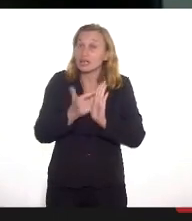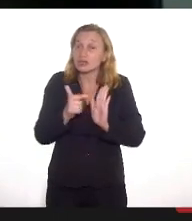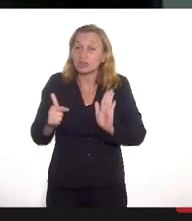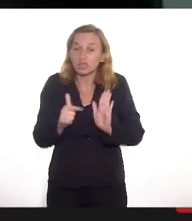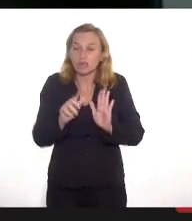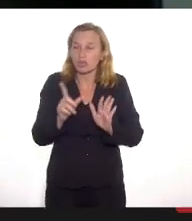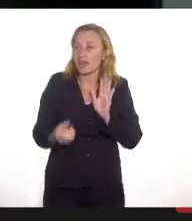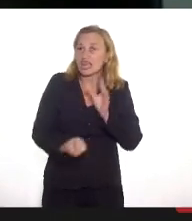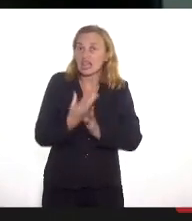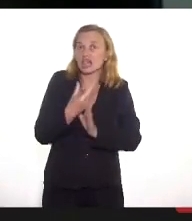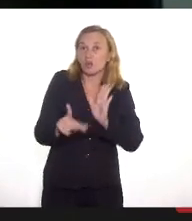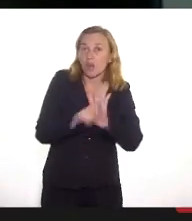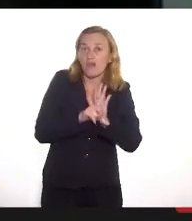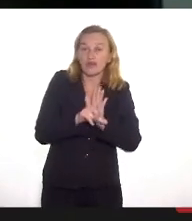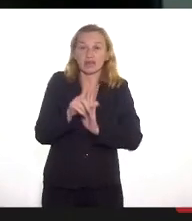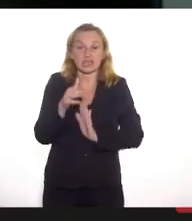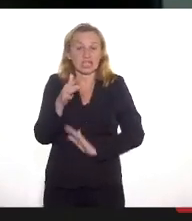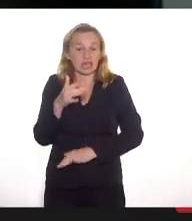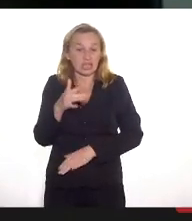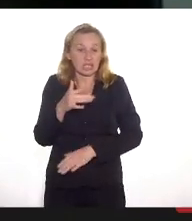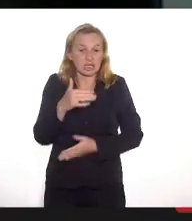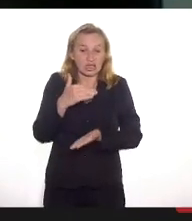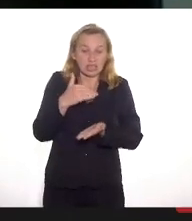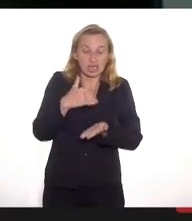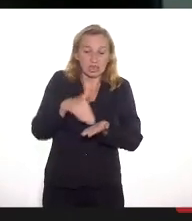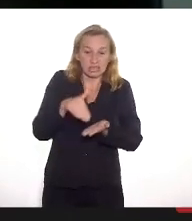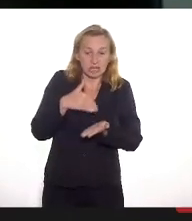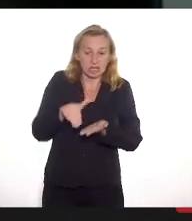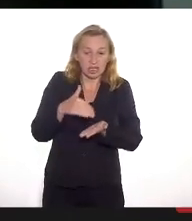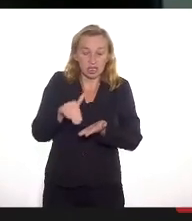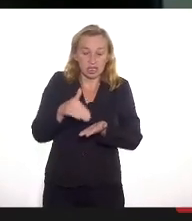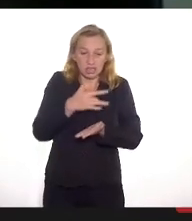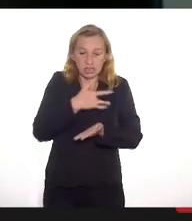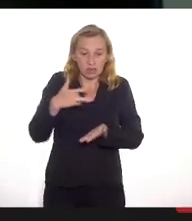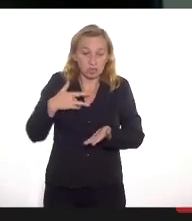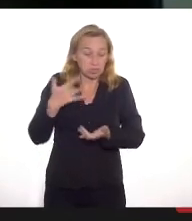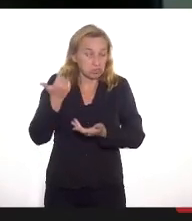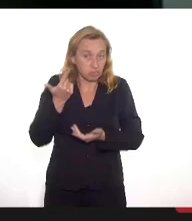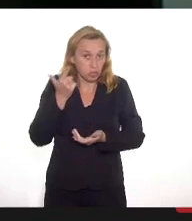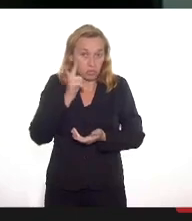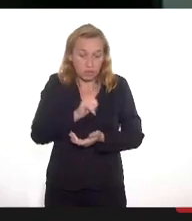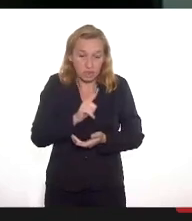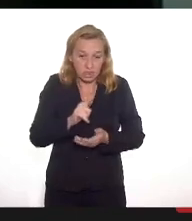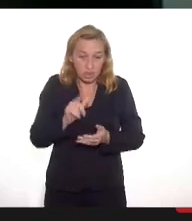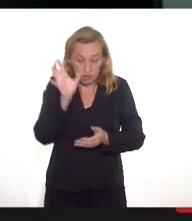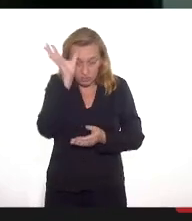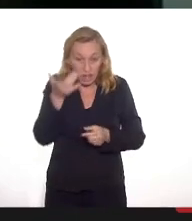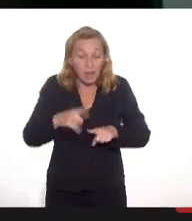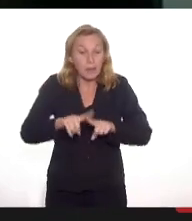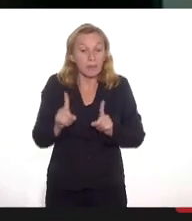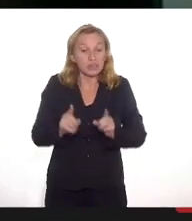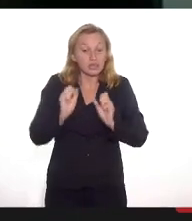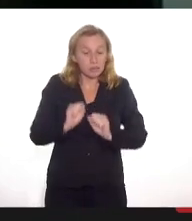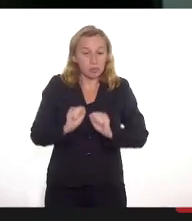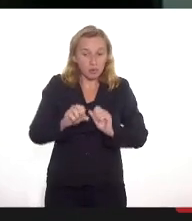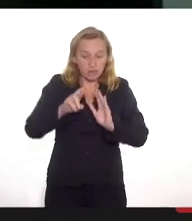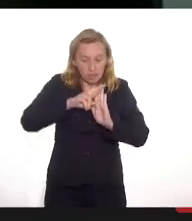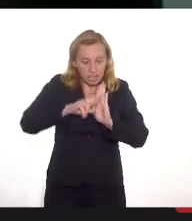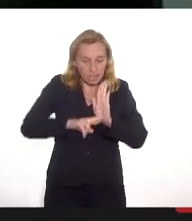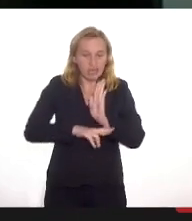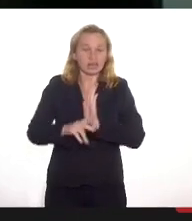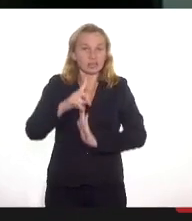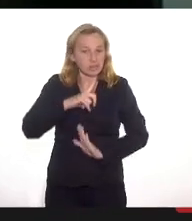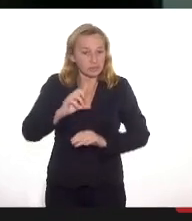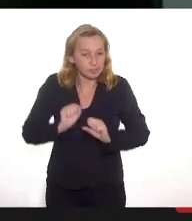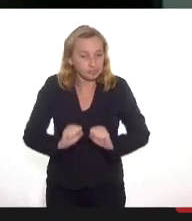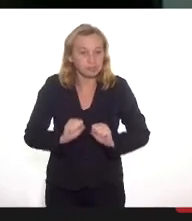a gente está fazendo lei que a secretaria não tem a condição de cumprir mas que a gente possa estabelecer uma diretriz então só